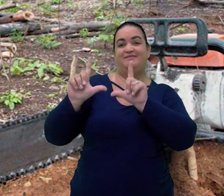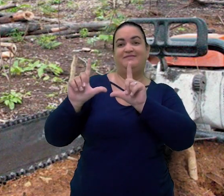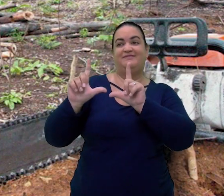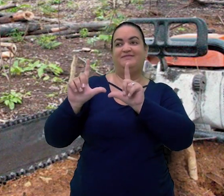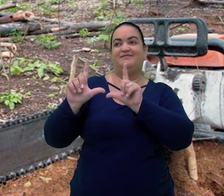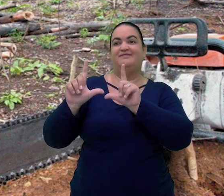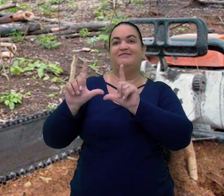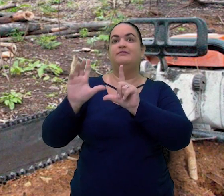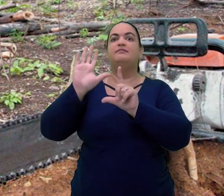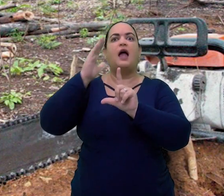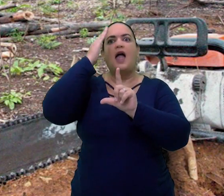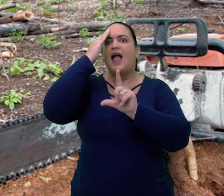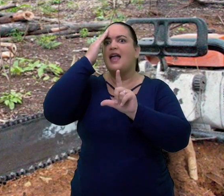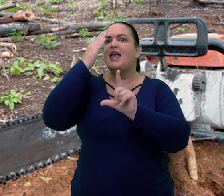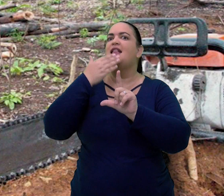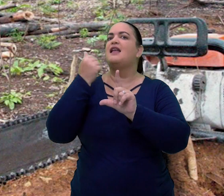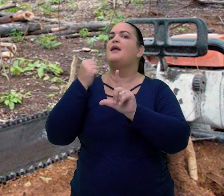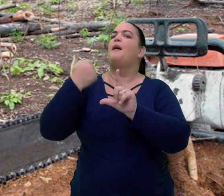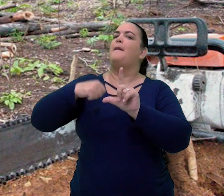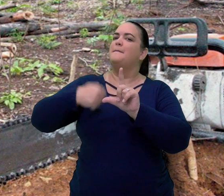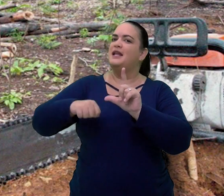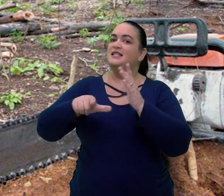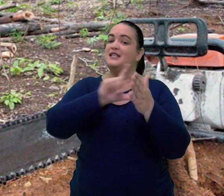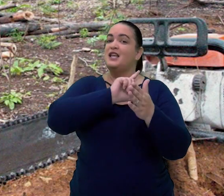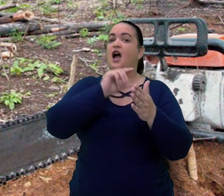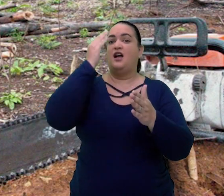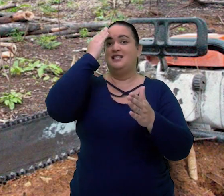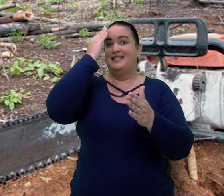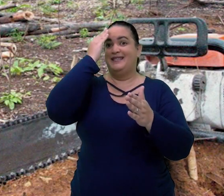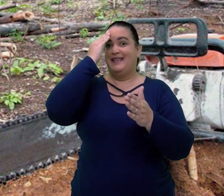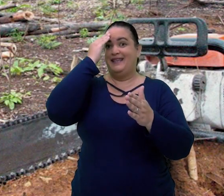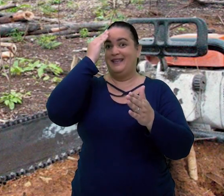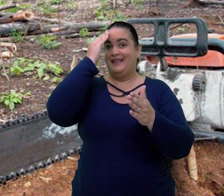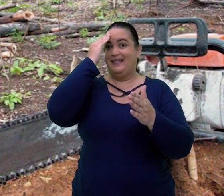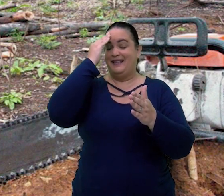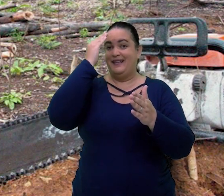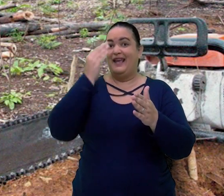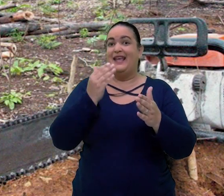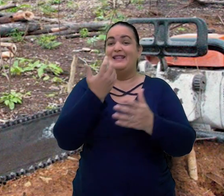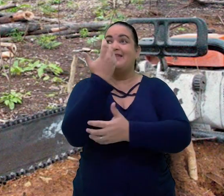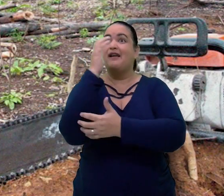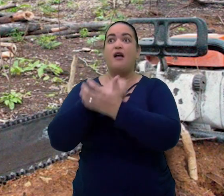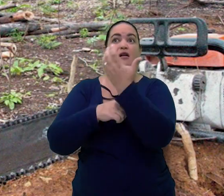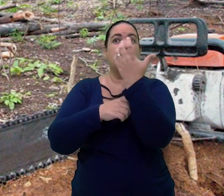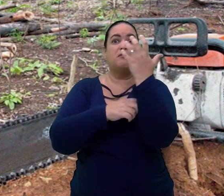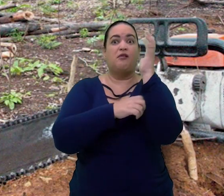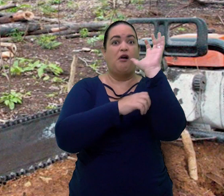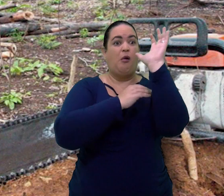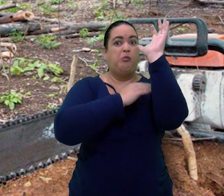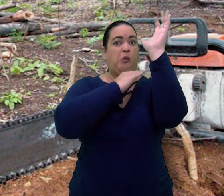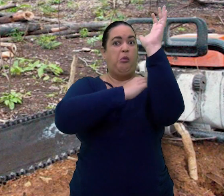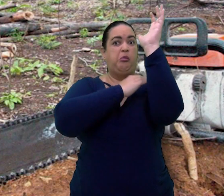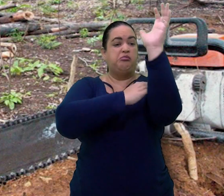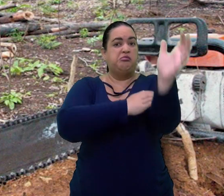filme, é necessário compreender um pouco sobre ecologia e desmatamento. Pela própria imagem, a primeira imagem que